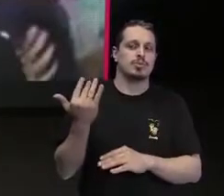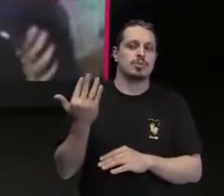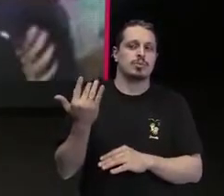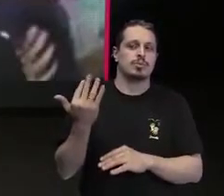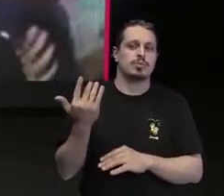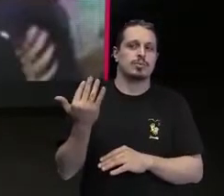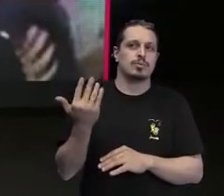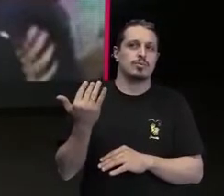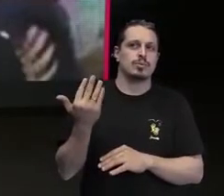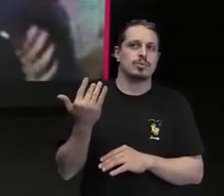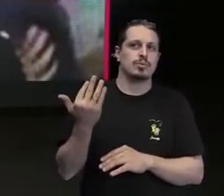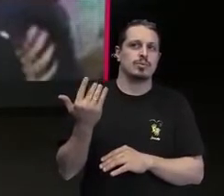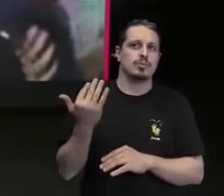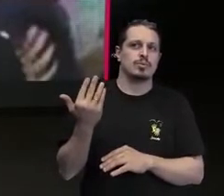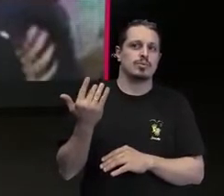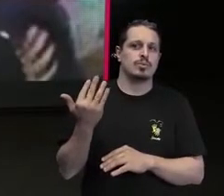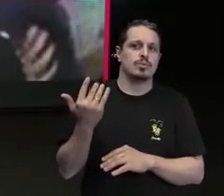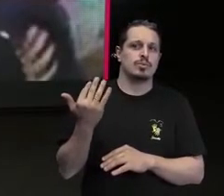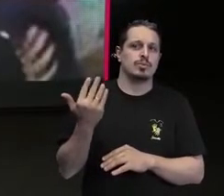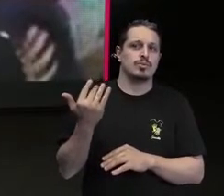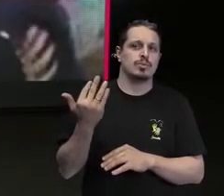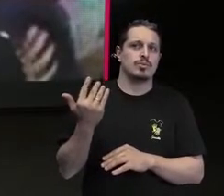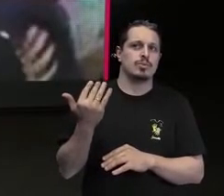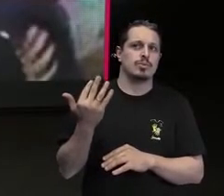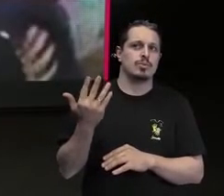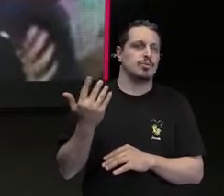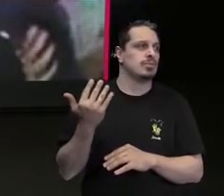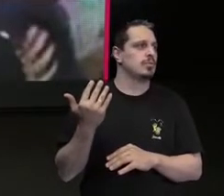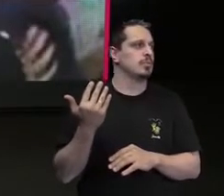Antes desse. Antes do vídeo.